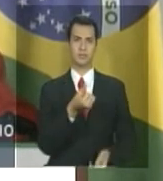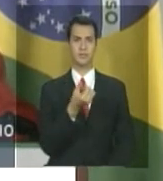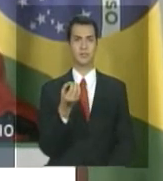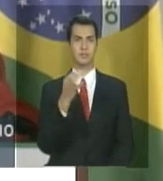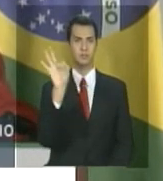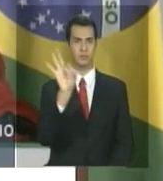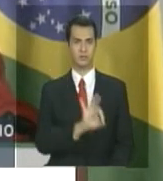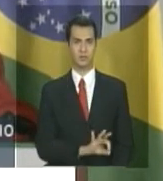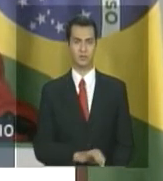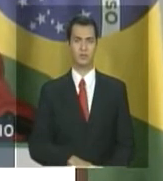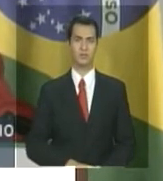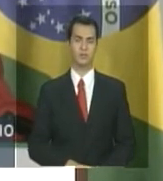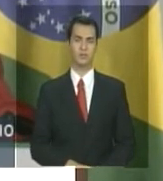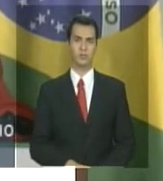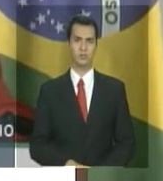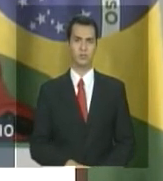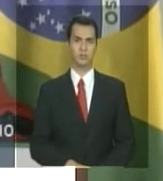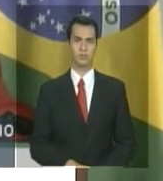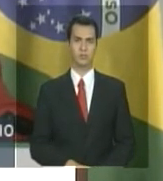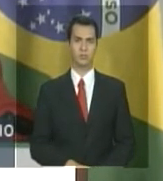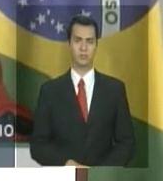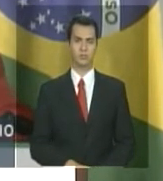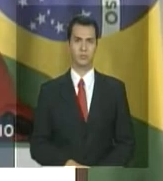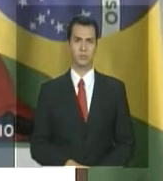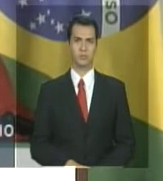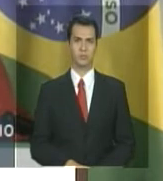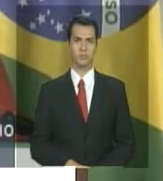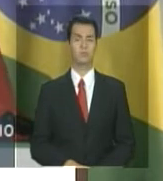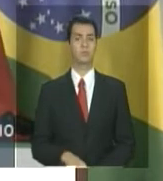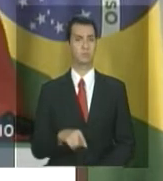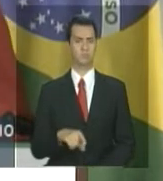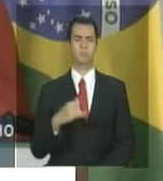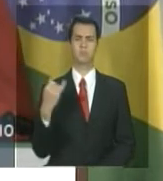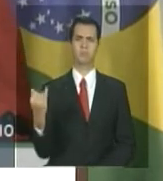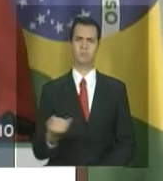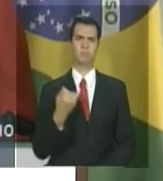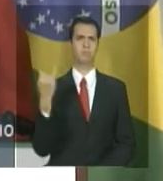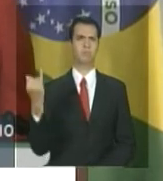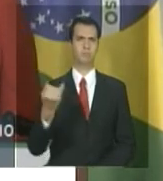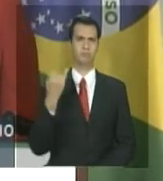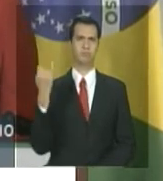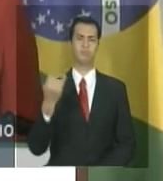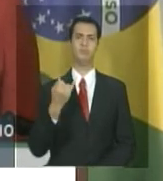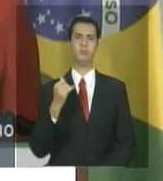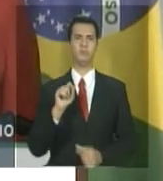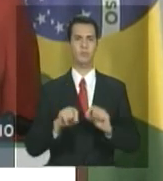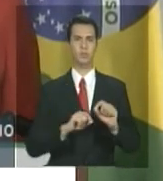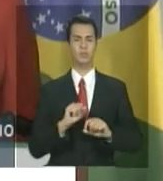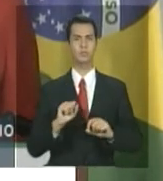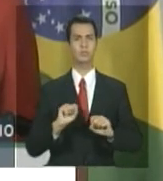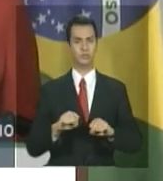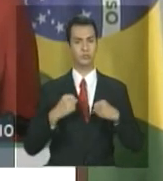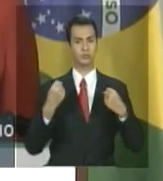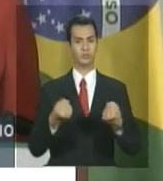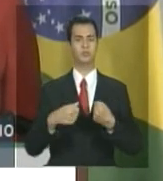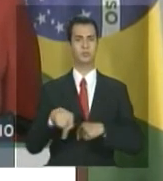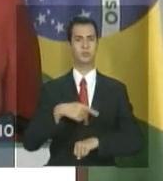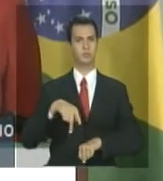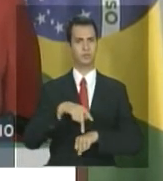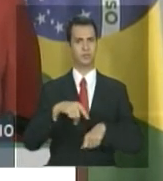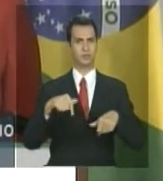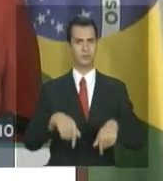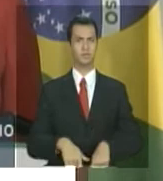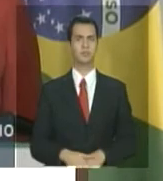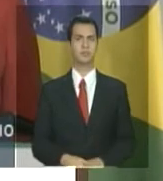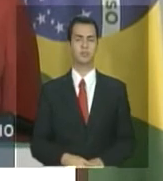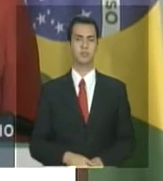60%, tem sido essencial para o fortalecimento do nosso país, da nossa nação,